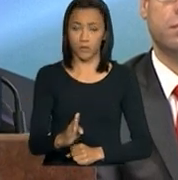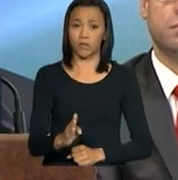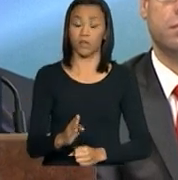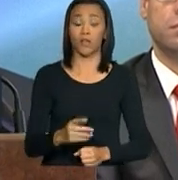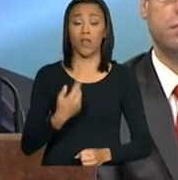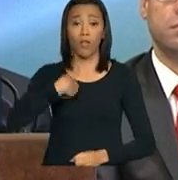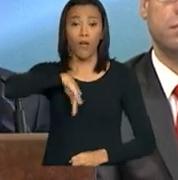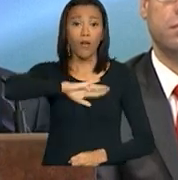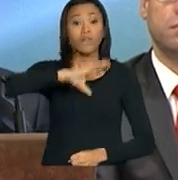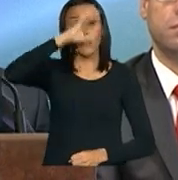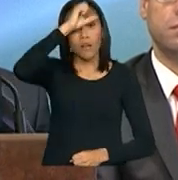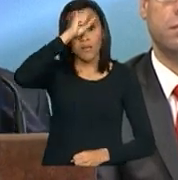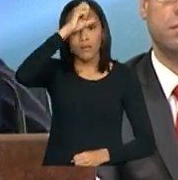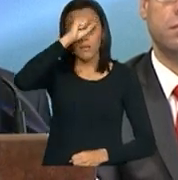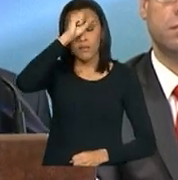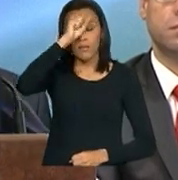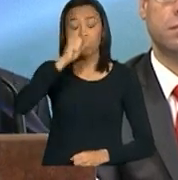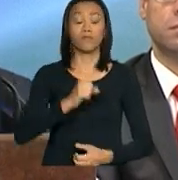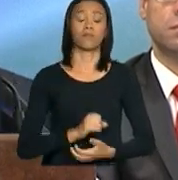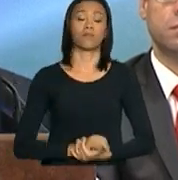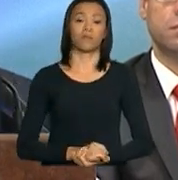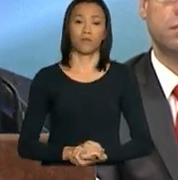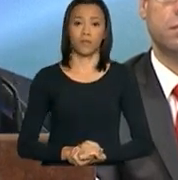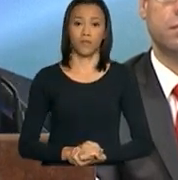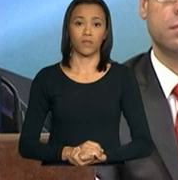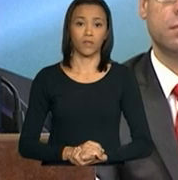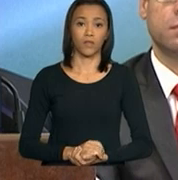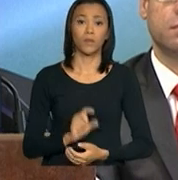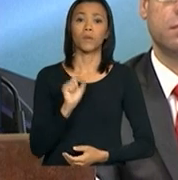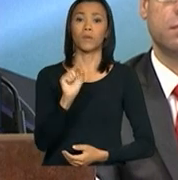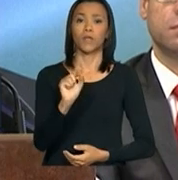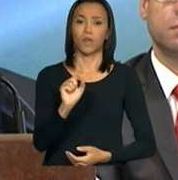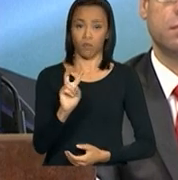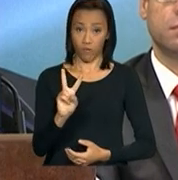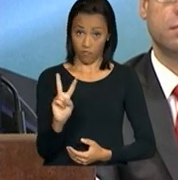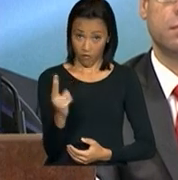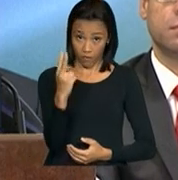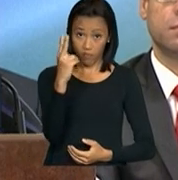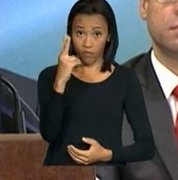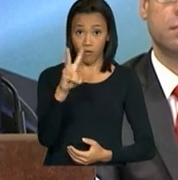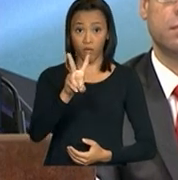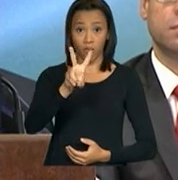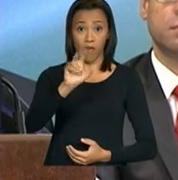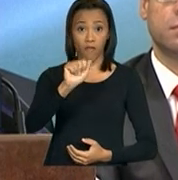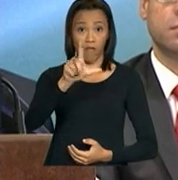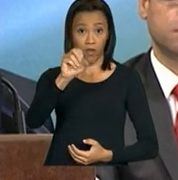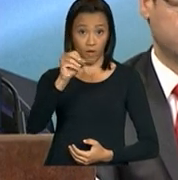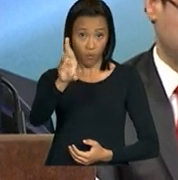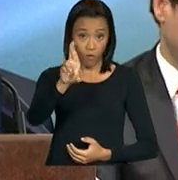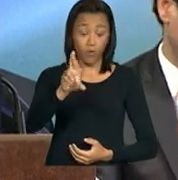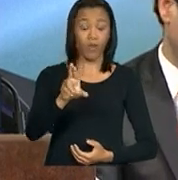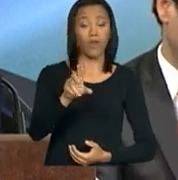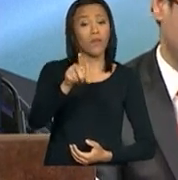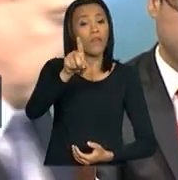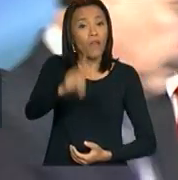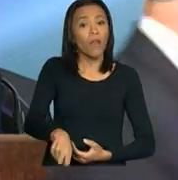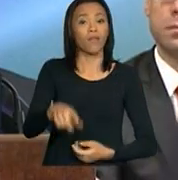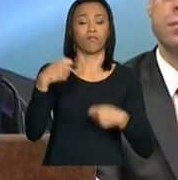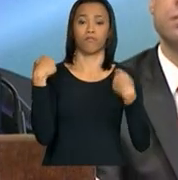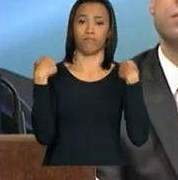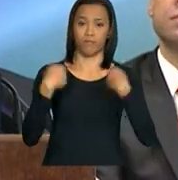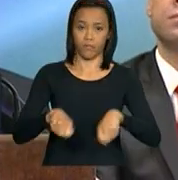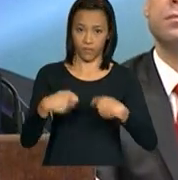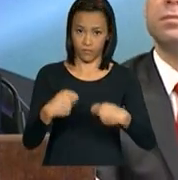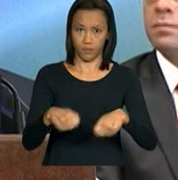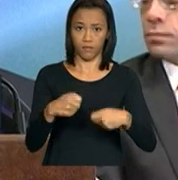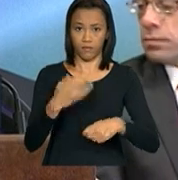gente aprende sobre o valor que é necessário para